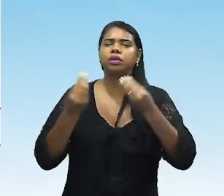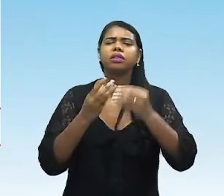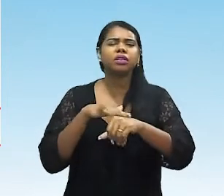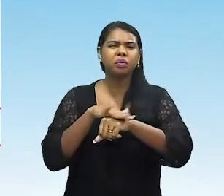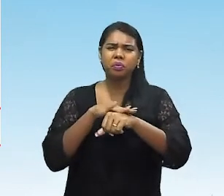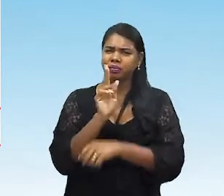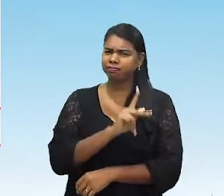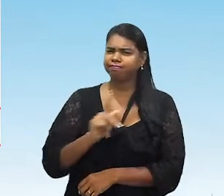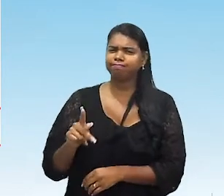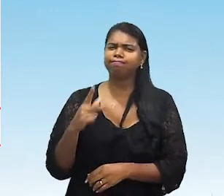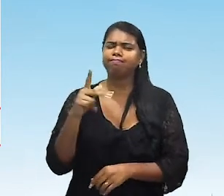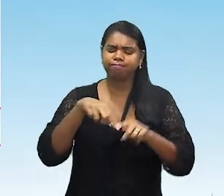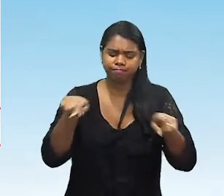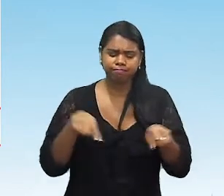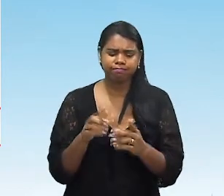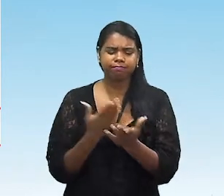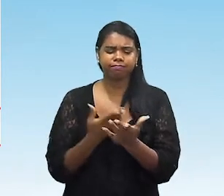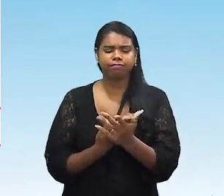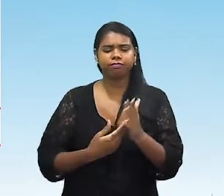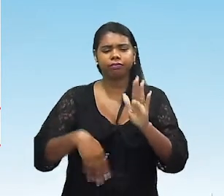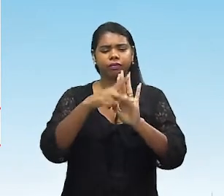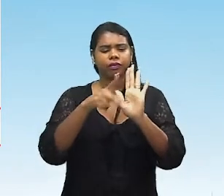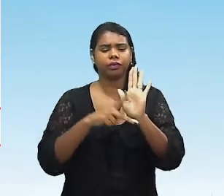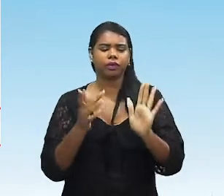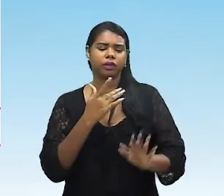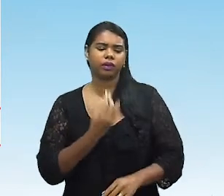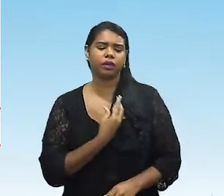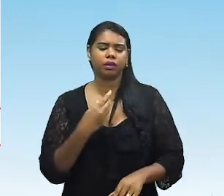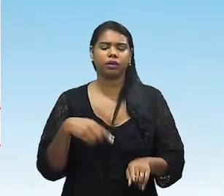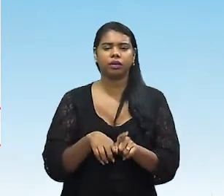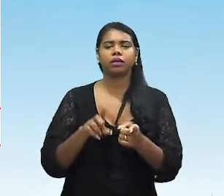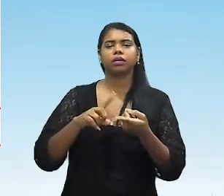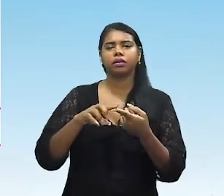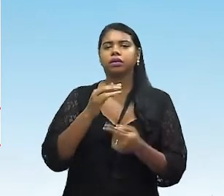com os professores de vocês de projeto de vida, as professoras também.